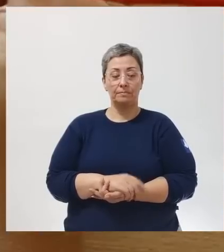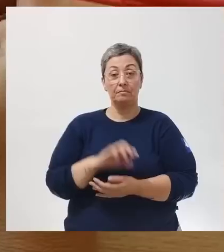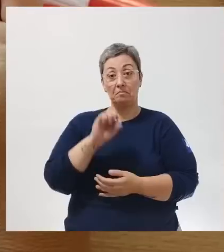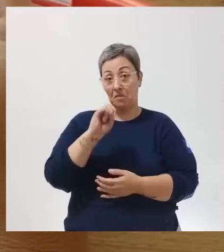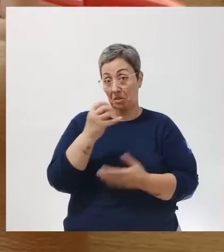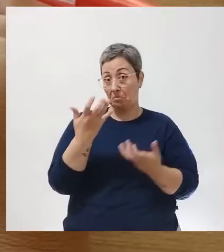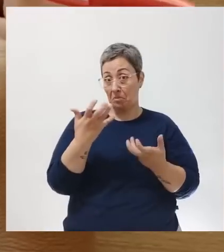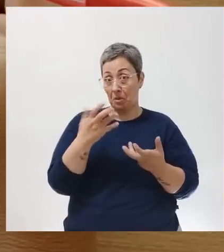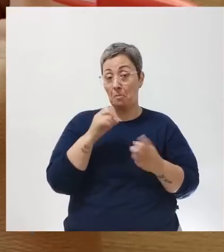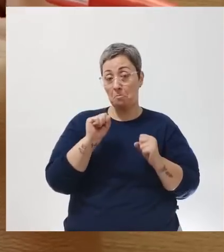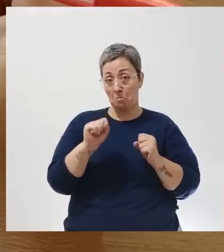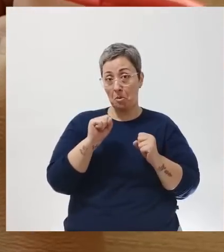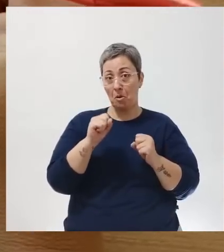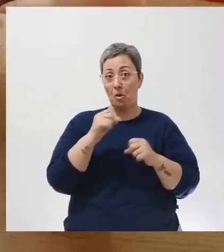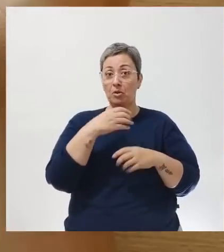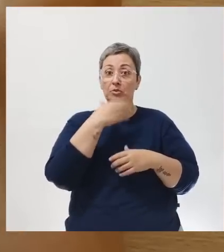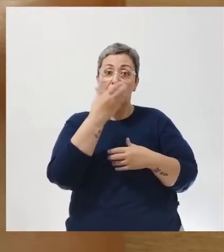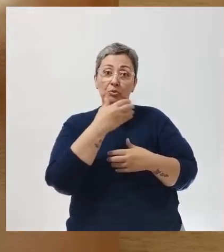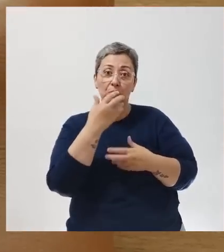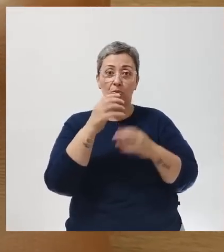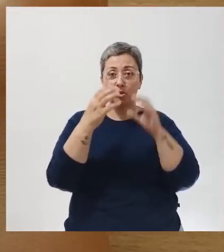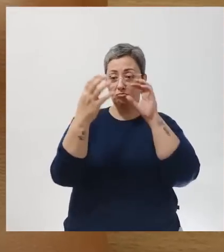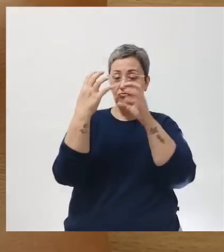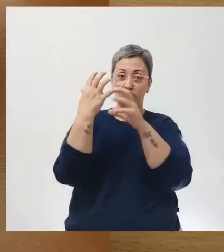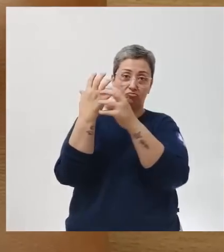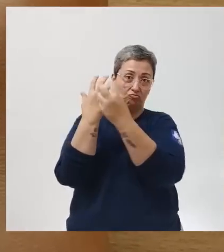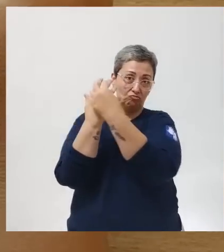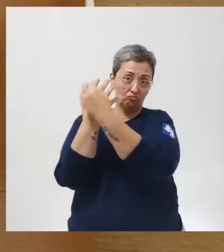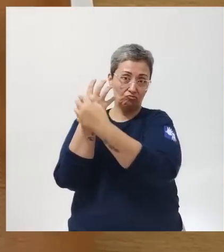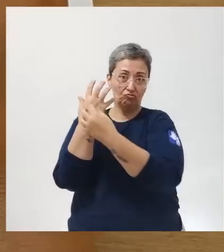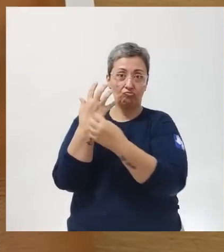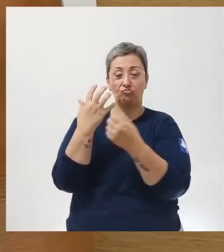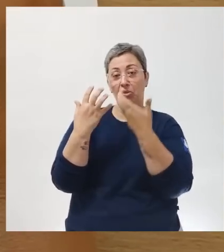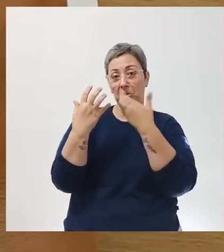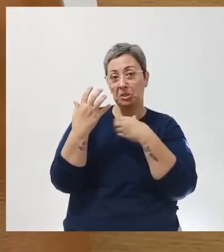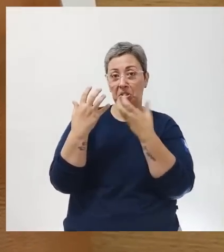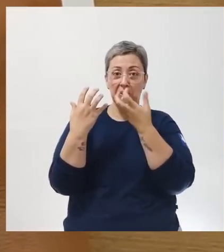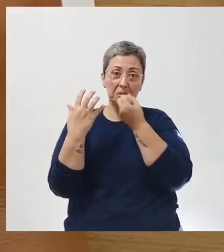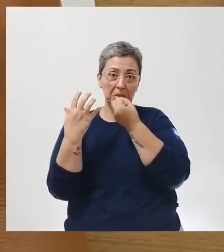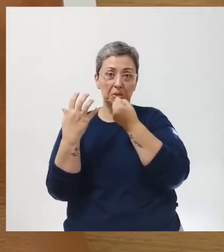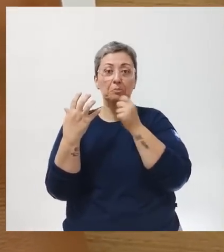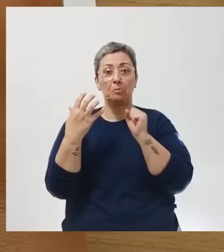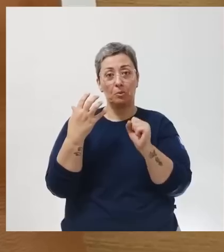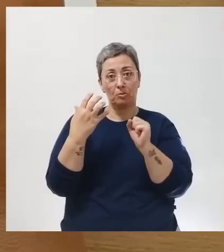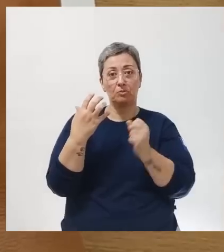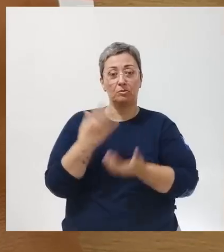Se quiser pode fazer alguns frutinhos, maçãzinha, laranja.